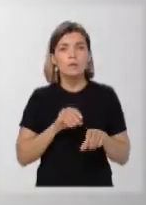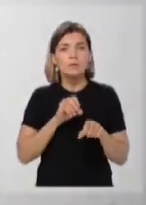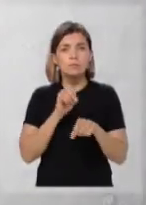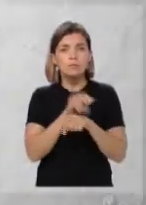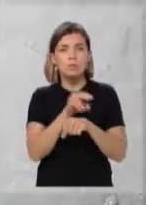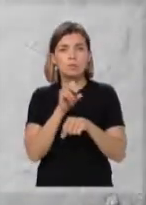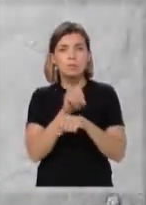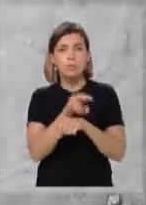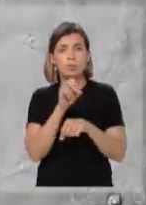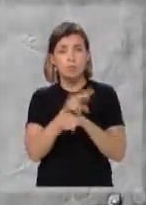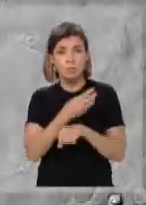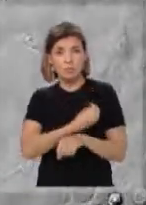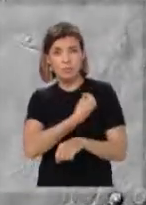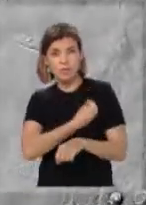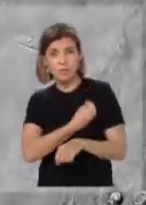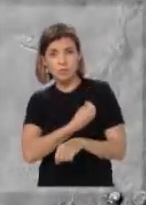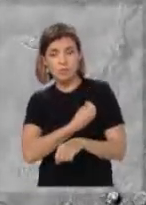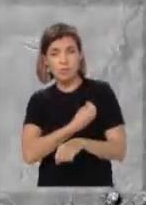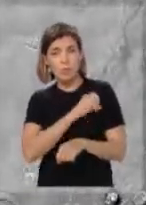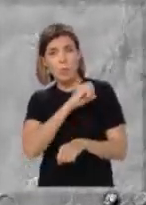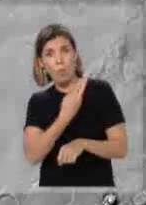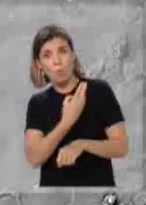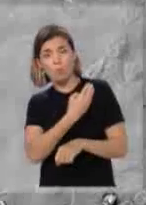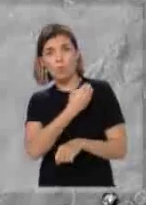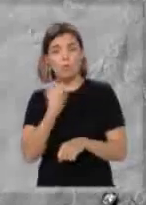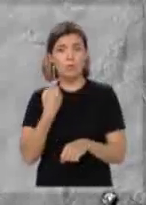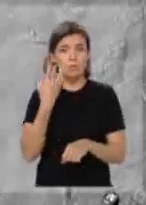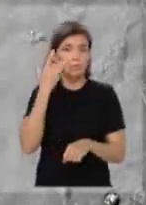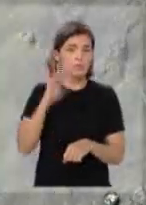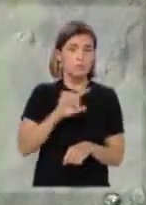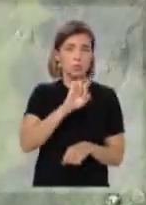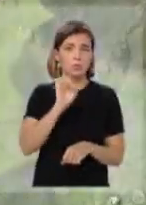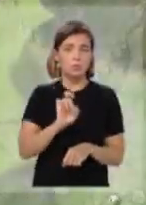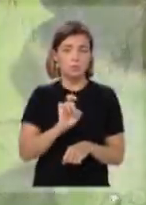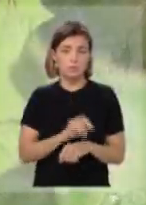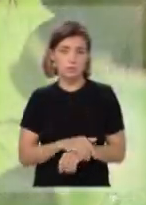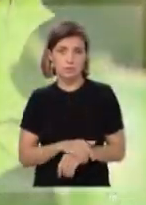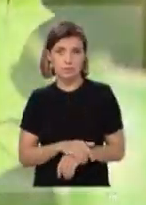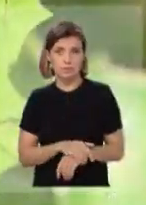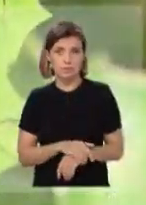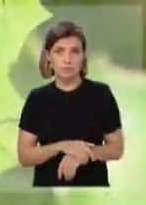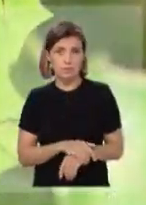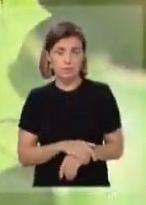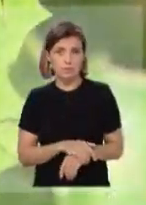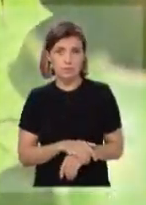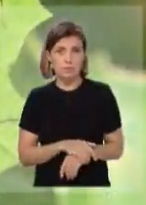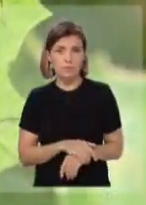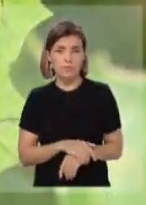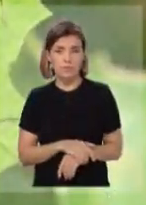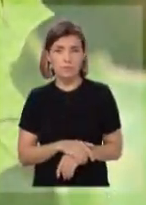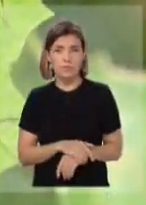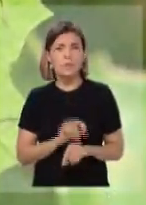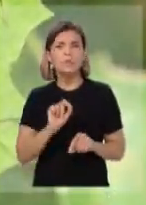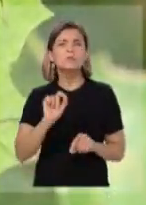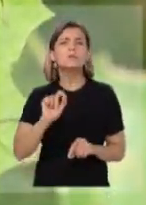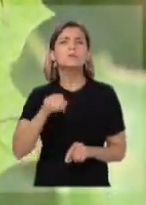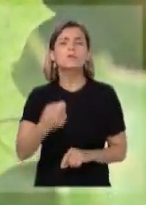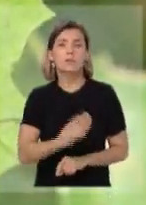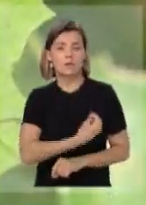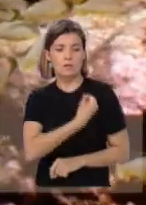Não é consenso, portanto, se os vírus são seres vivos ou não. Afinal, o que define um ser